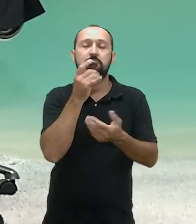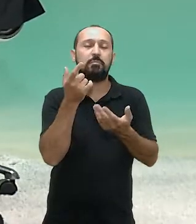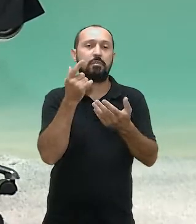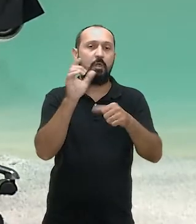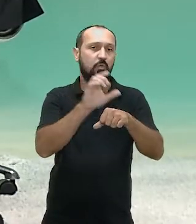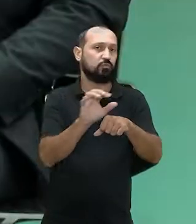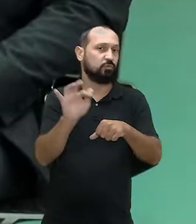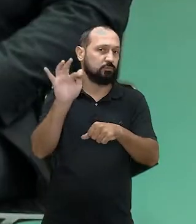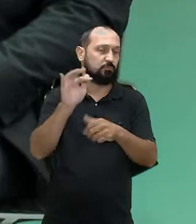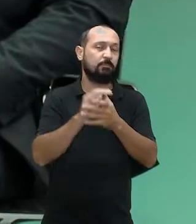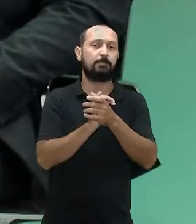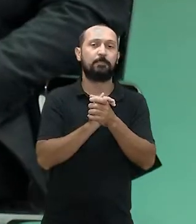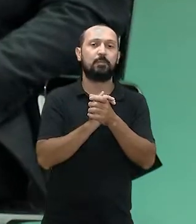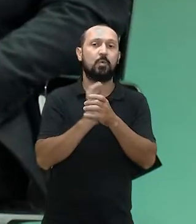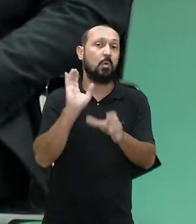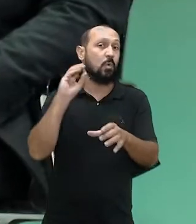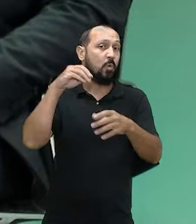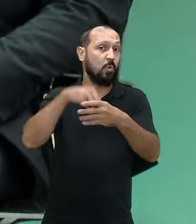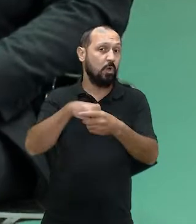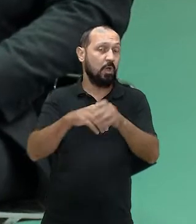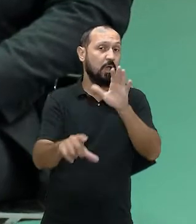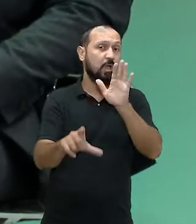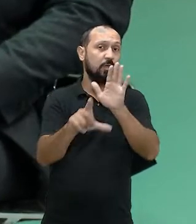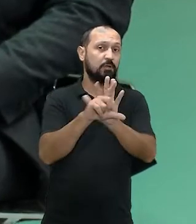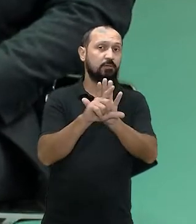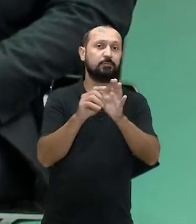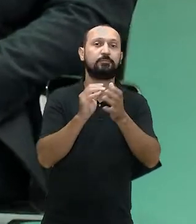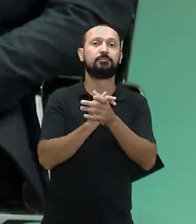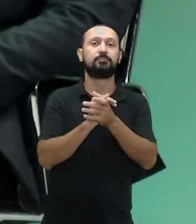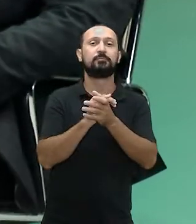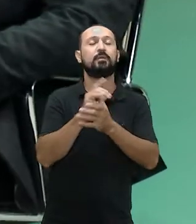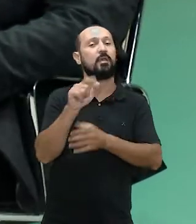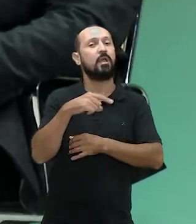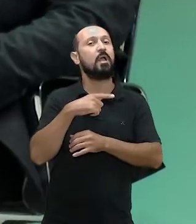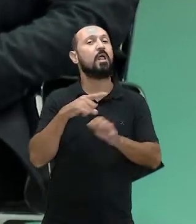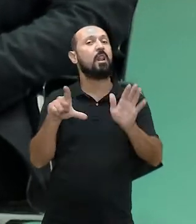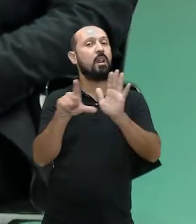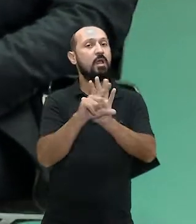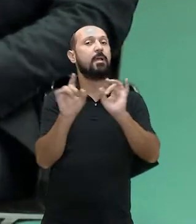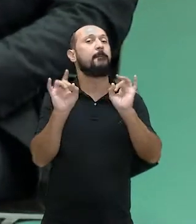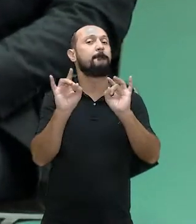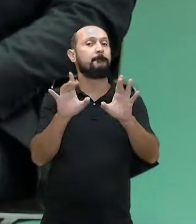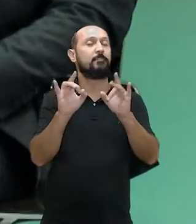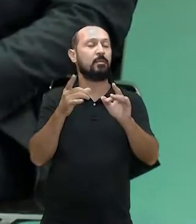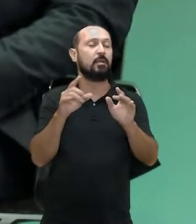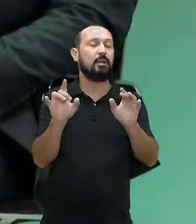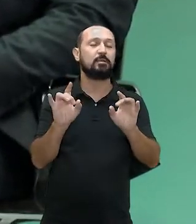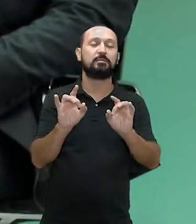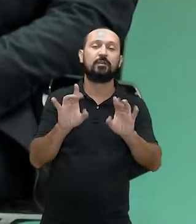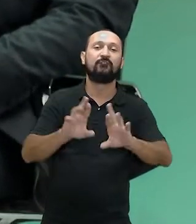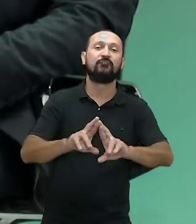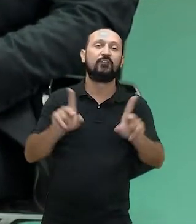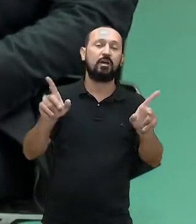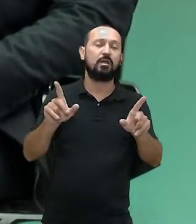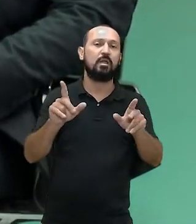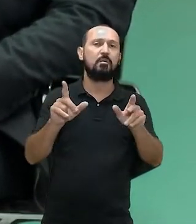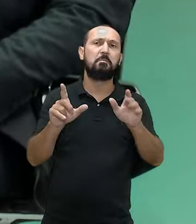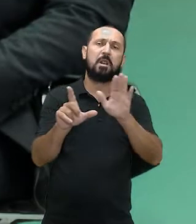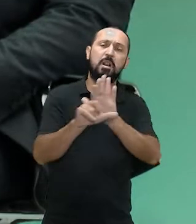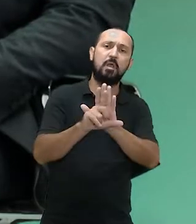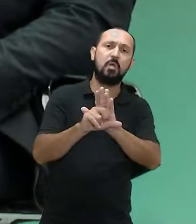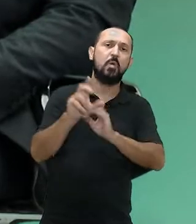à Constituição. O conteúdo, essas leis, apesar de serem leis especiais, são leis ordinárias, são leis